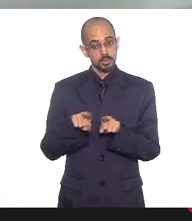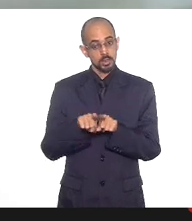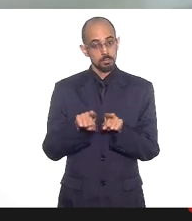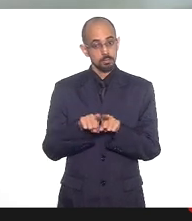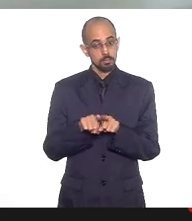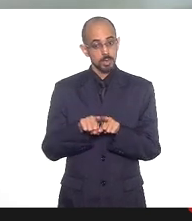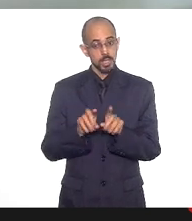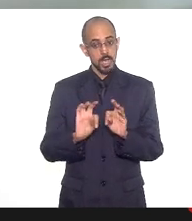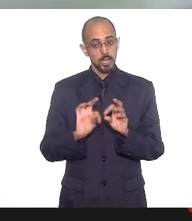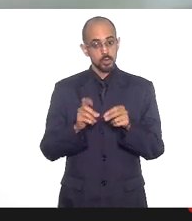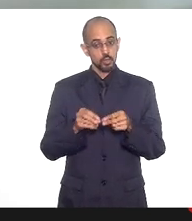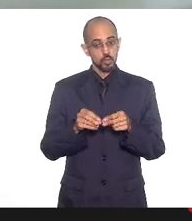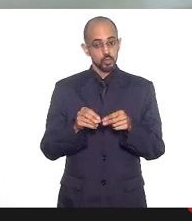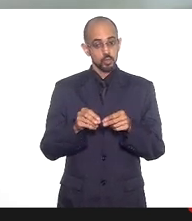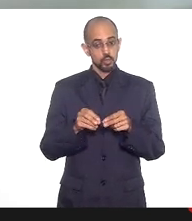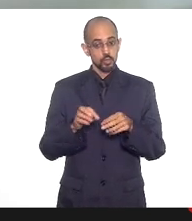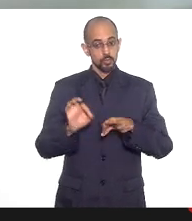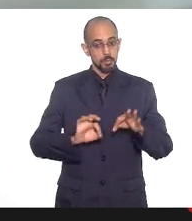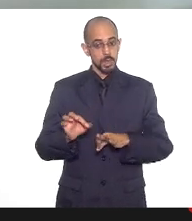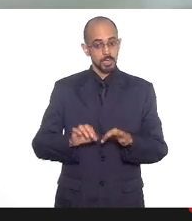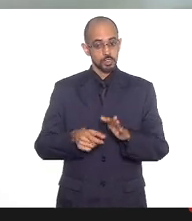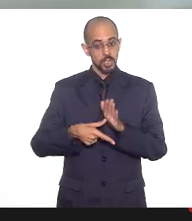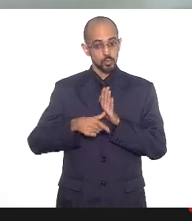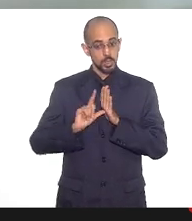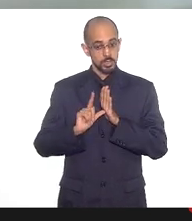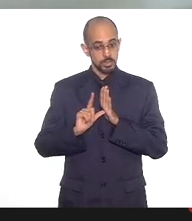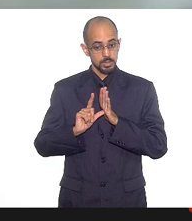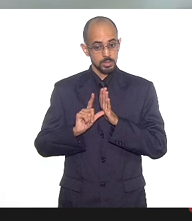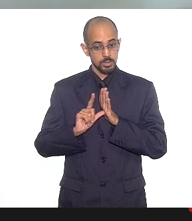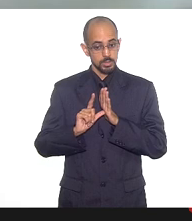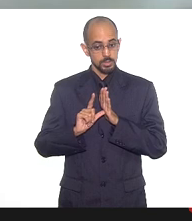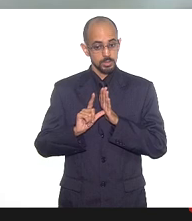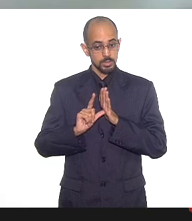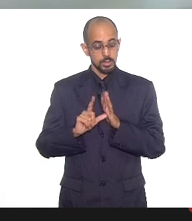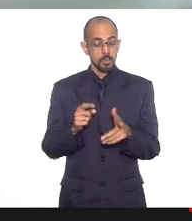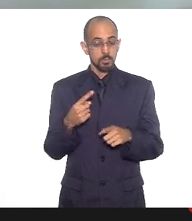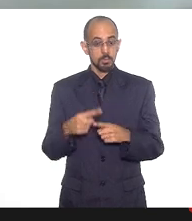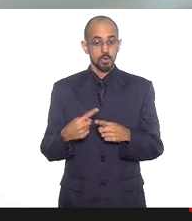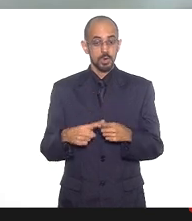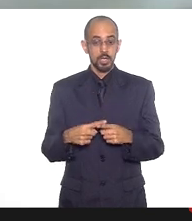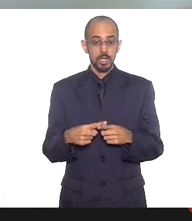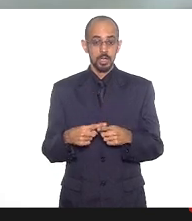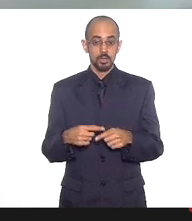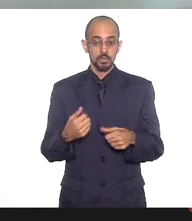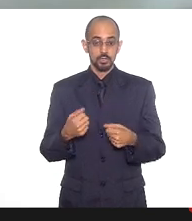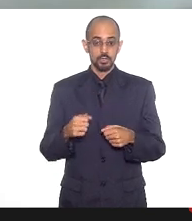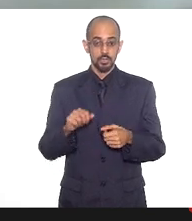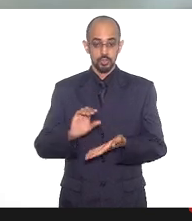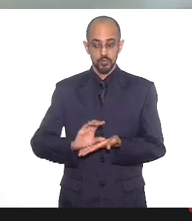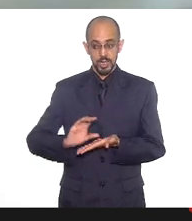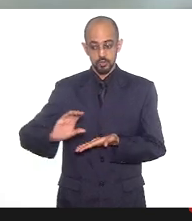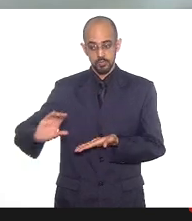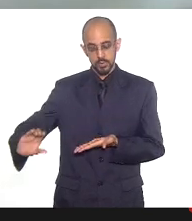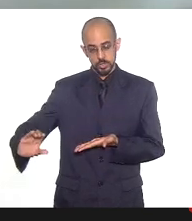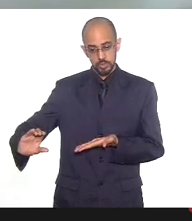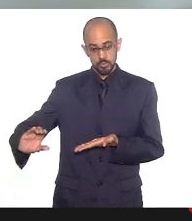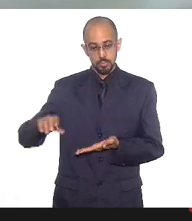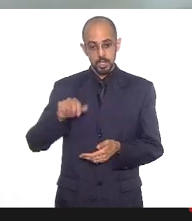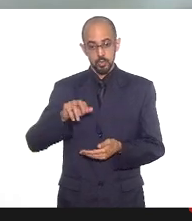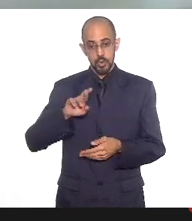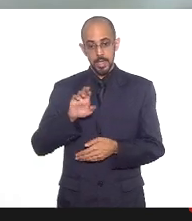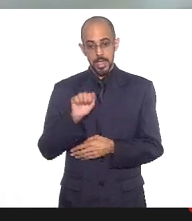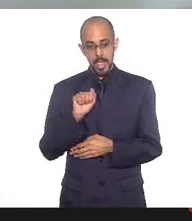produções projetadas, né? Como os senhores fazem, evidentemente, em relação ao investimento. O investimento